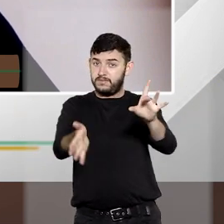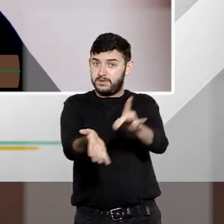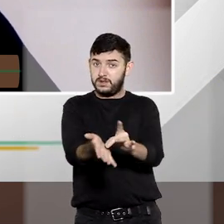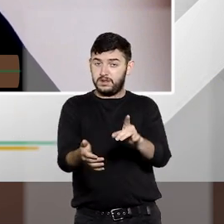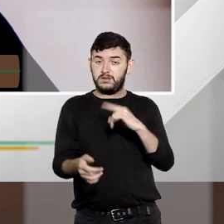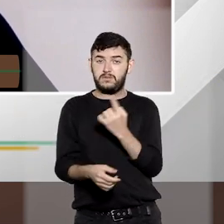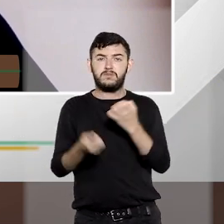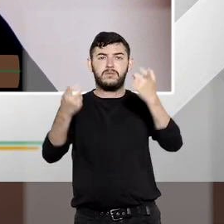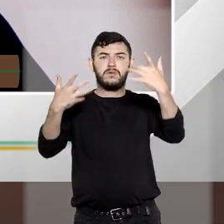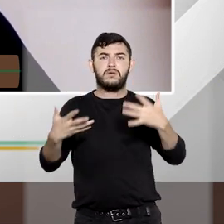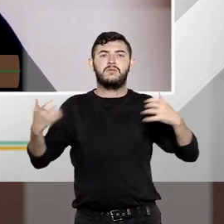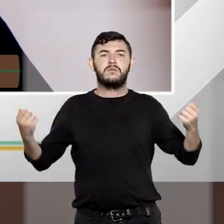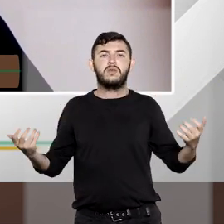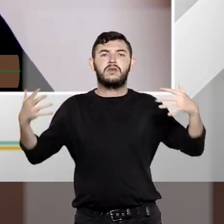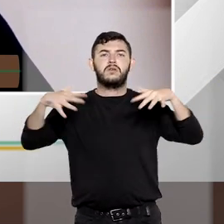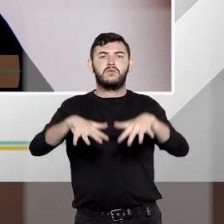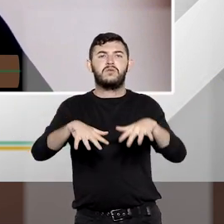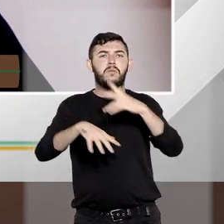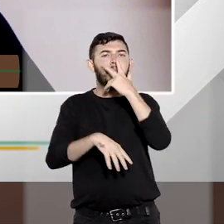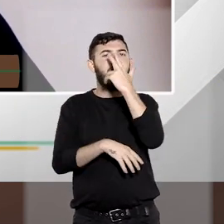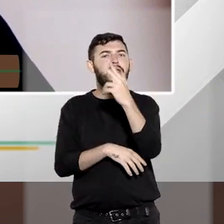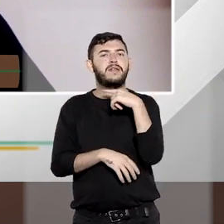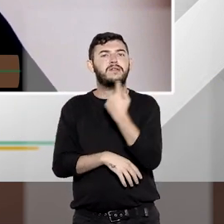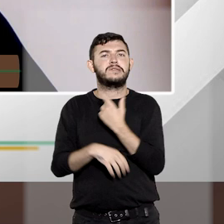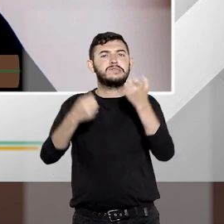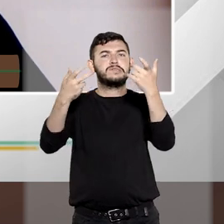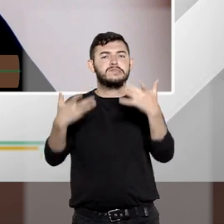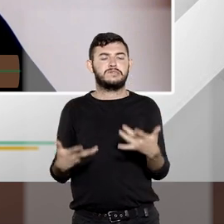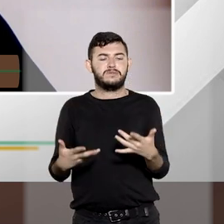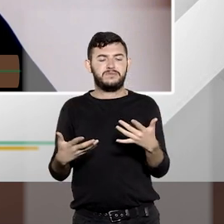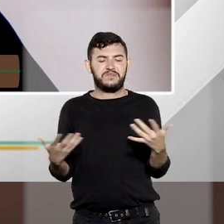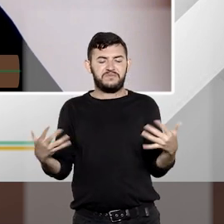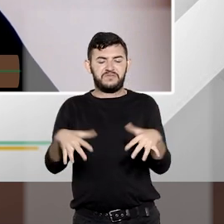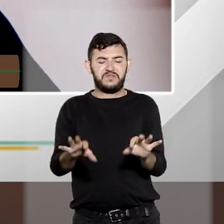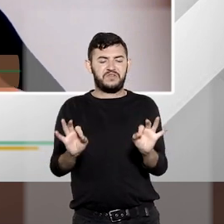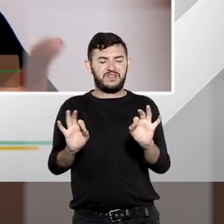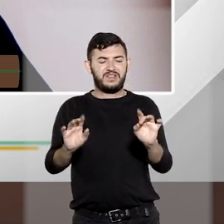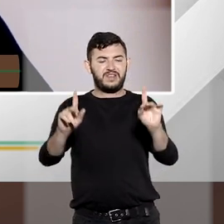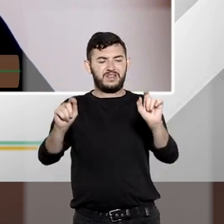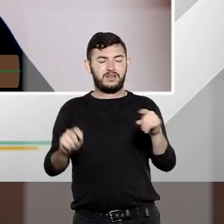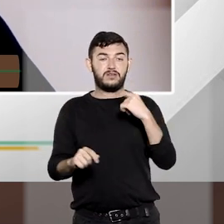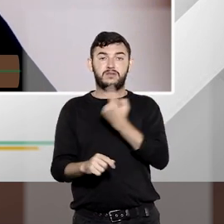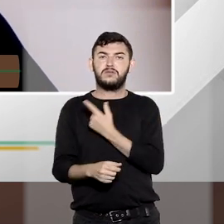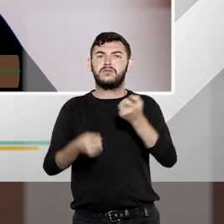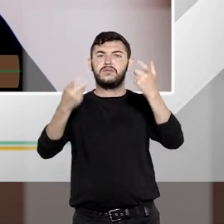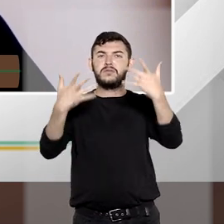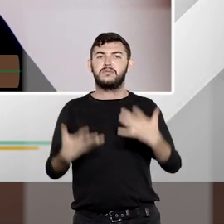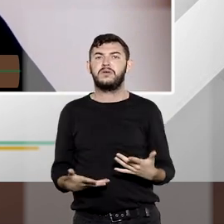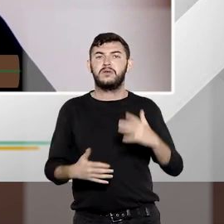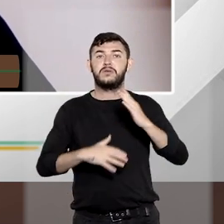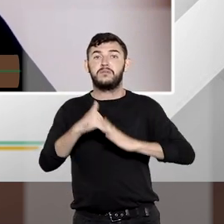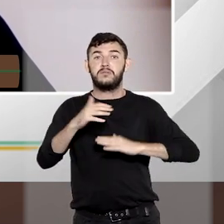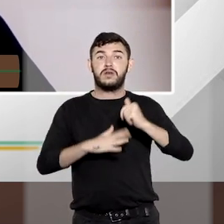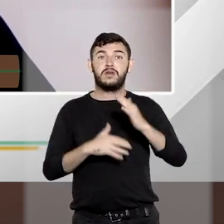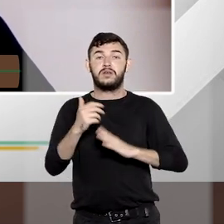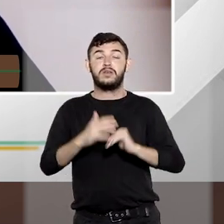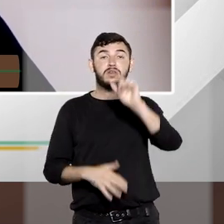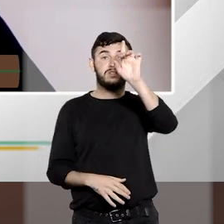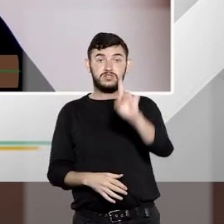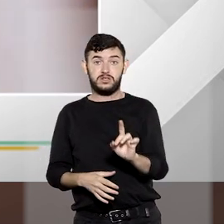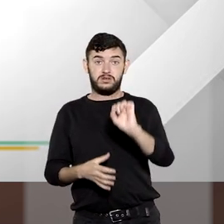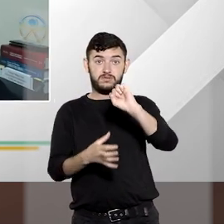fala de inclusão, acaba parecendo assim: ah, mas a gente não está falando de inclusão, na verdade, a gente está falando mesmo de exercício e garantia de